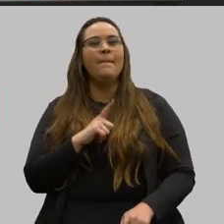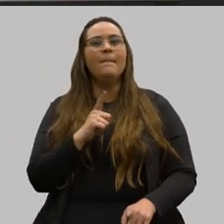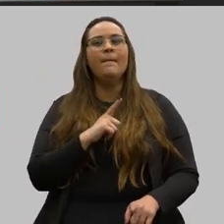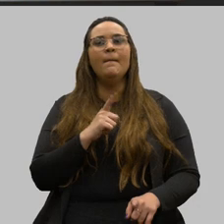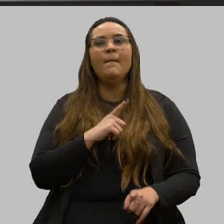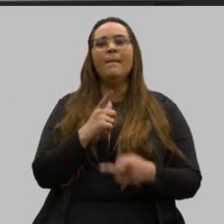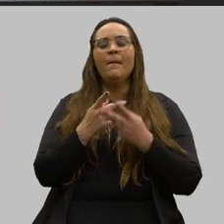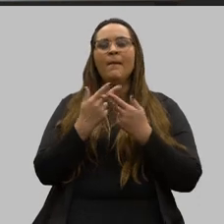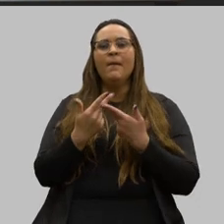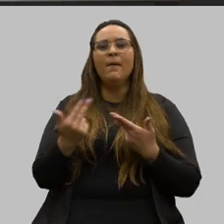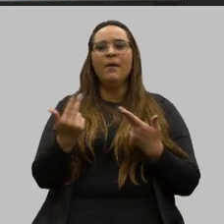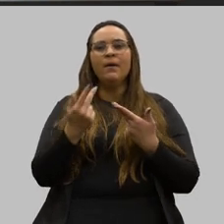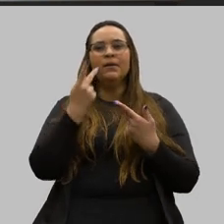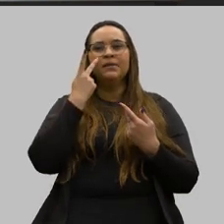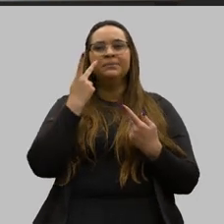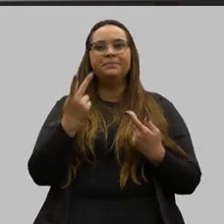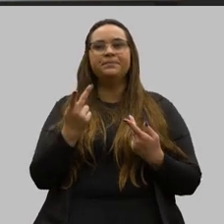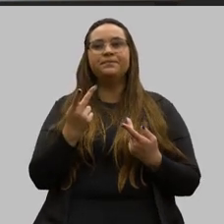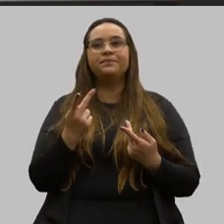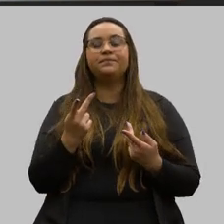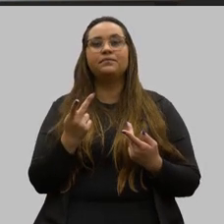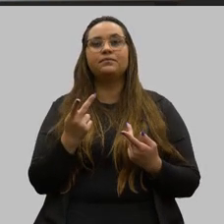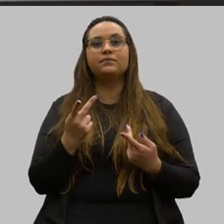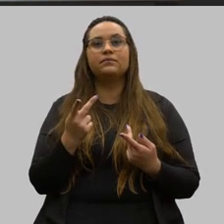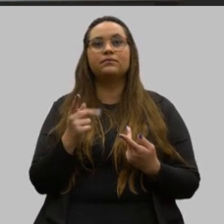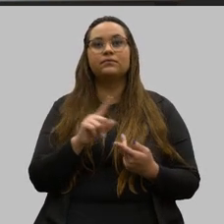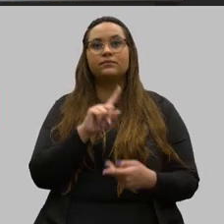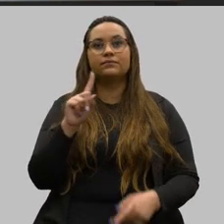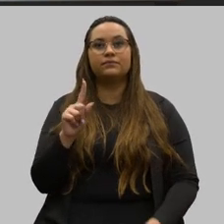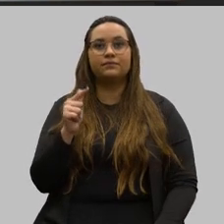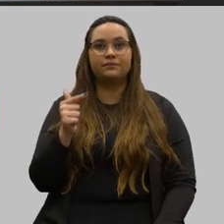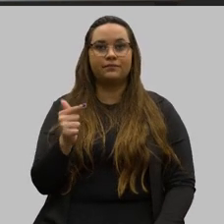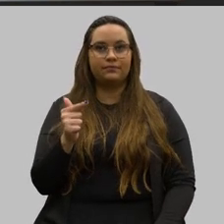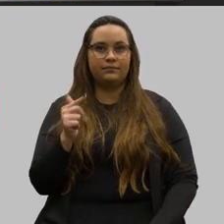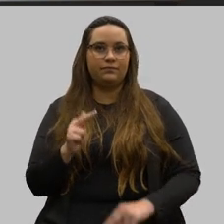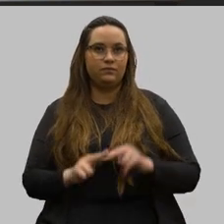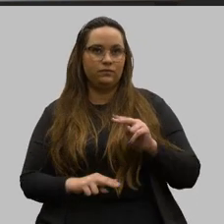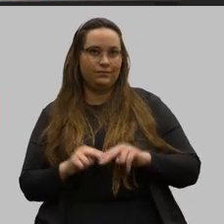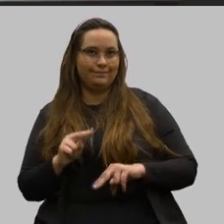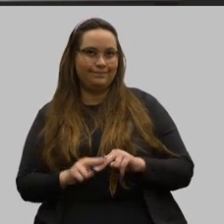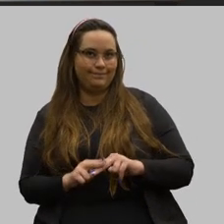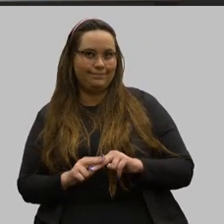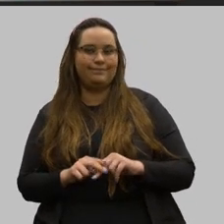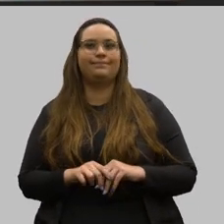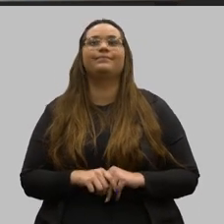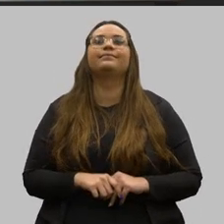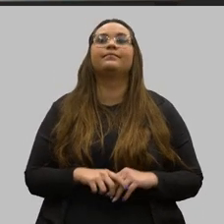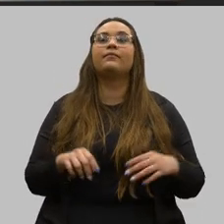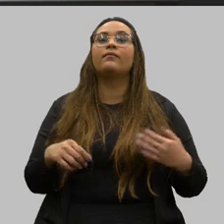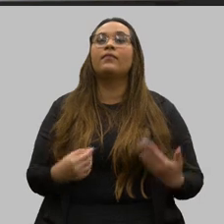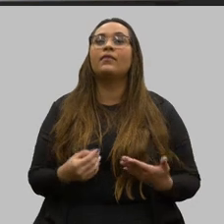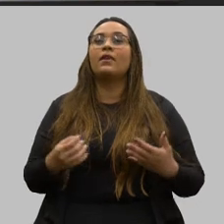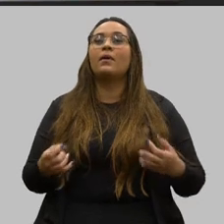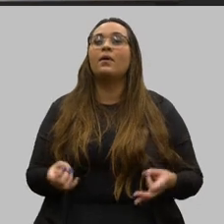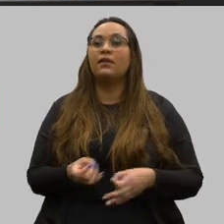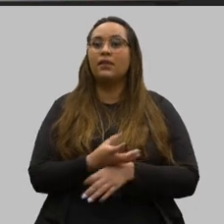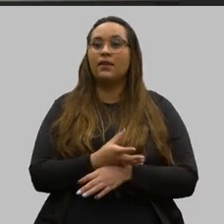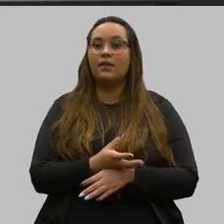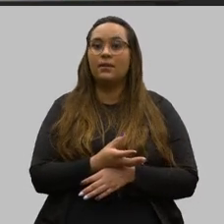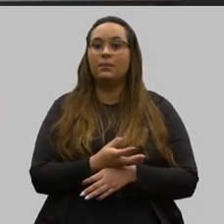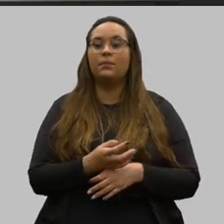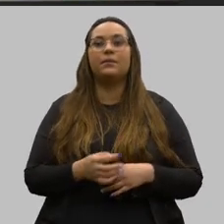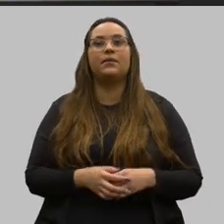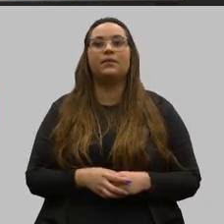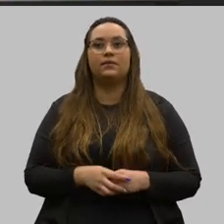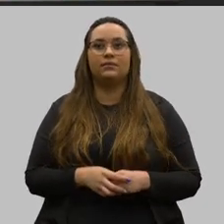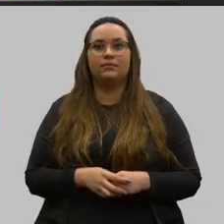pração eem perícia de incêndio que formou dia 7 de junho com 30 oficiais passando então para a conclusão pensando